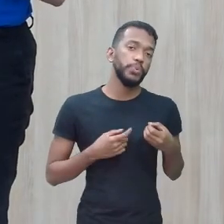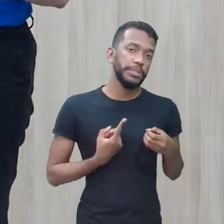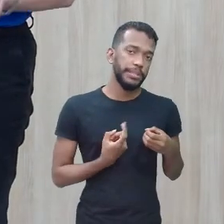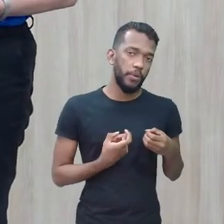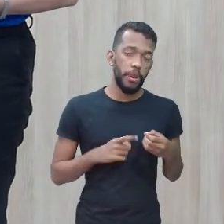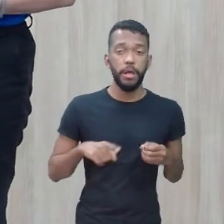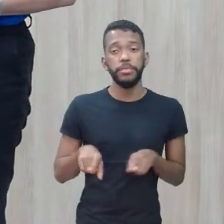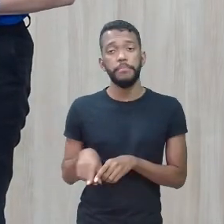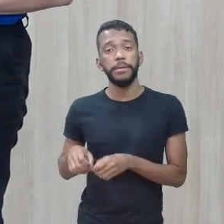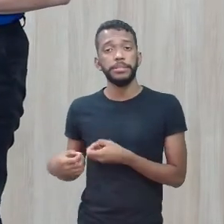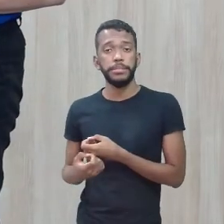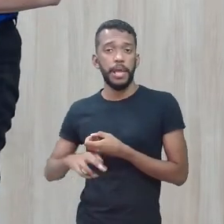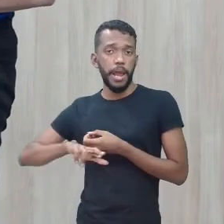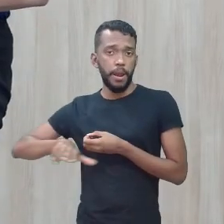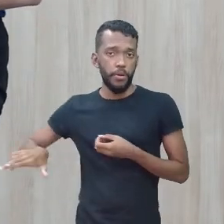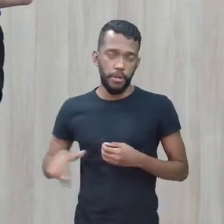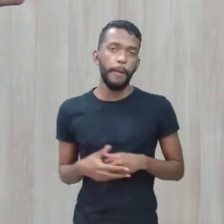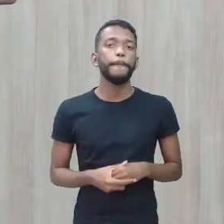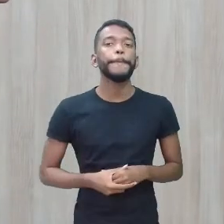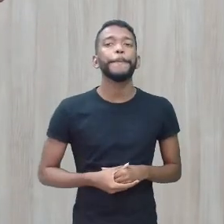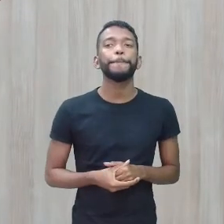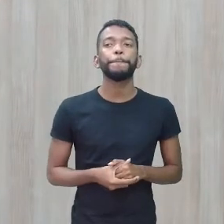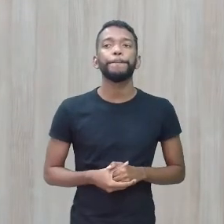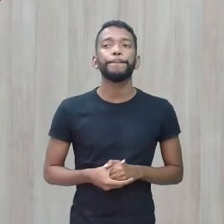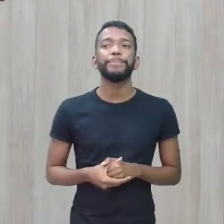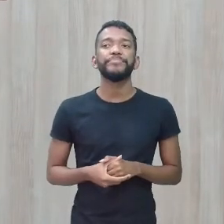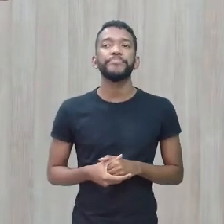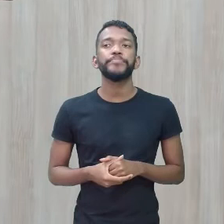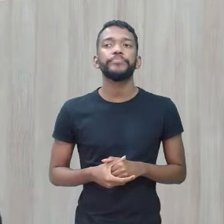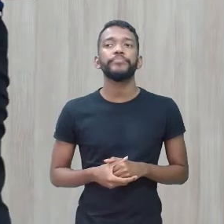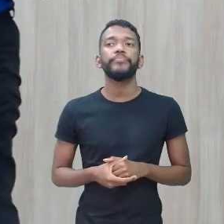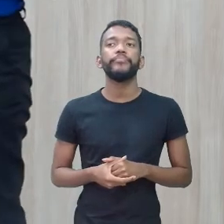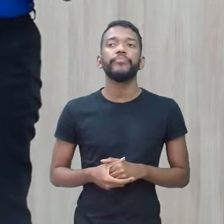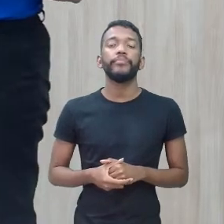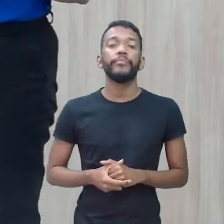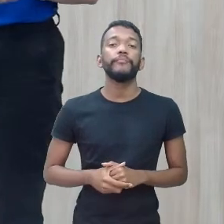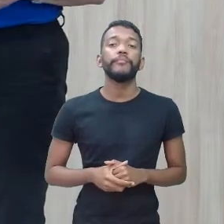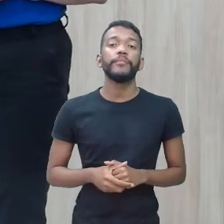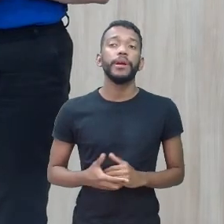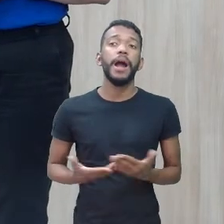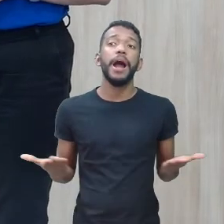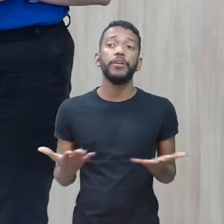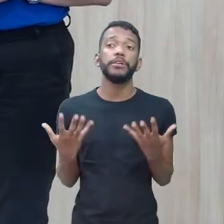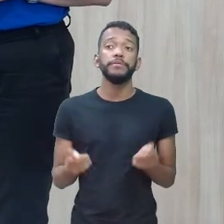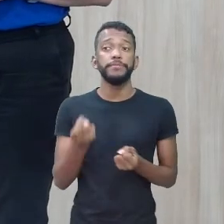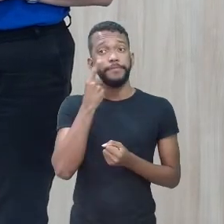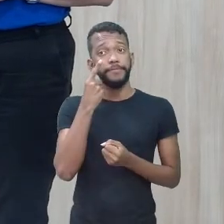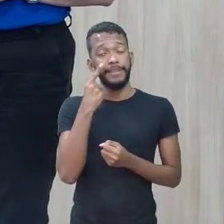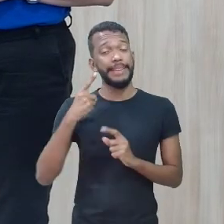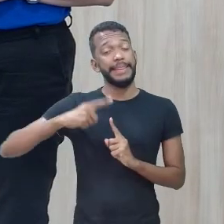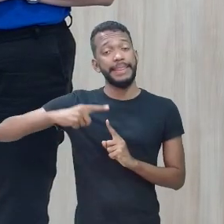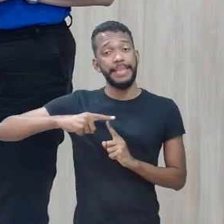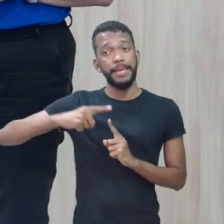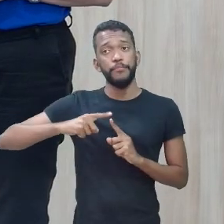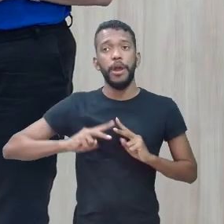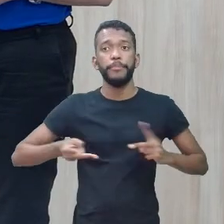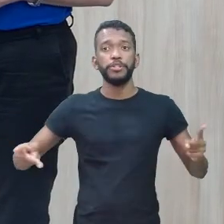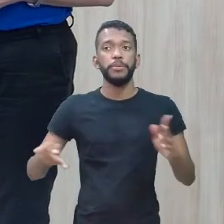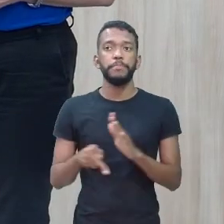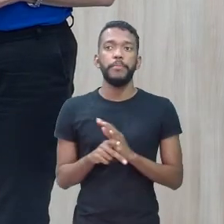quanto pluricelulares. E agora vamos ver os tipos de